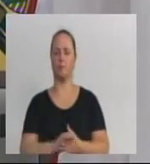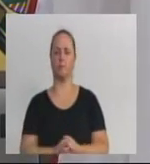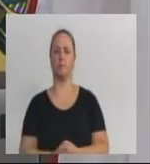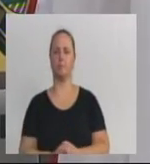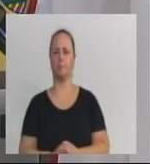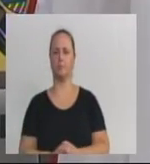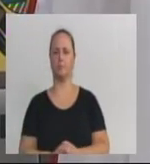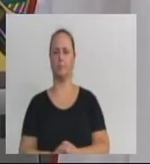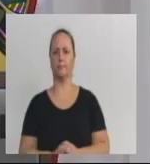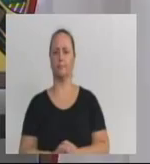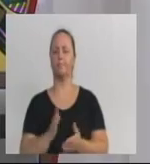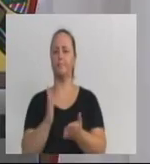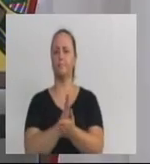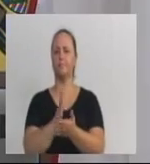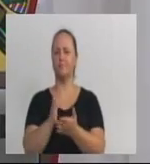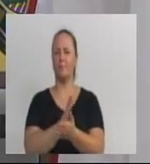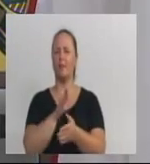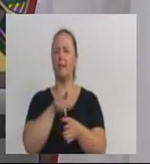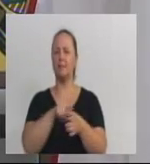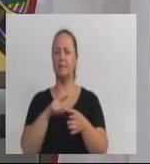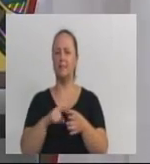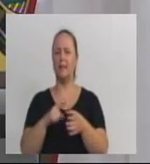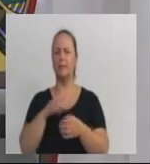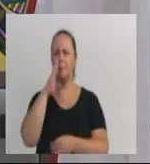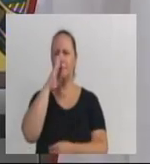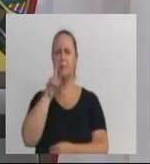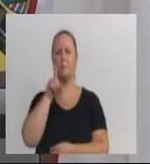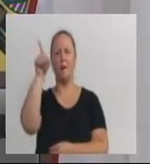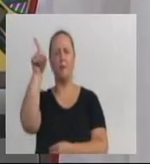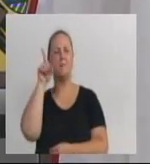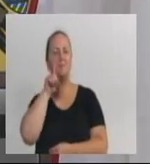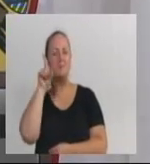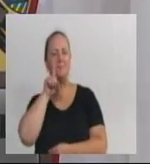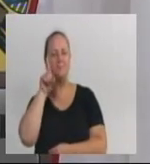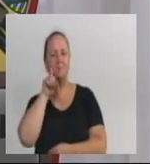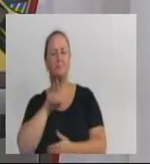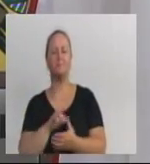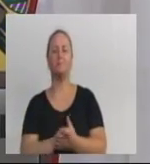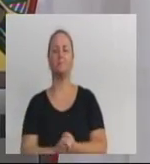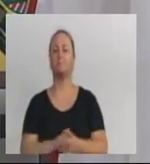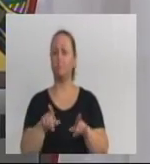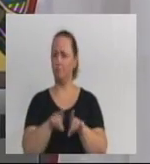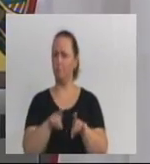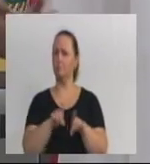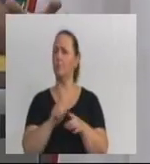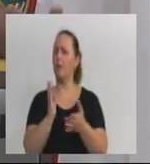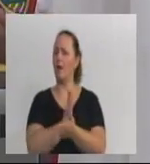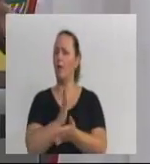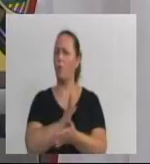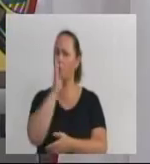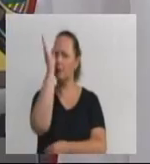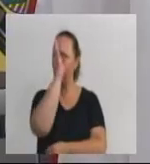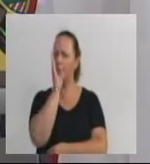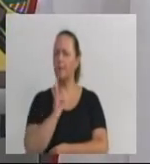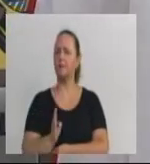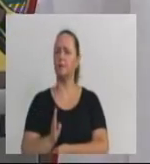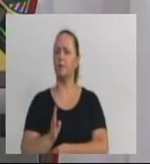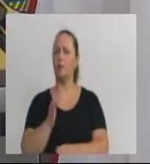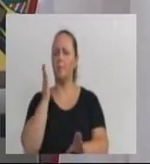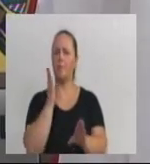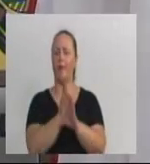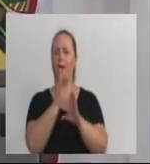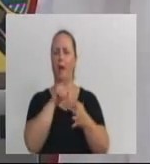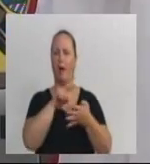cidades, principalmente nos Estados Unidos, em outras até brasileiras, encontraram no eixo da